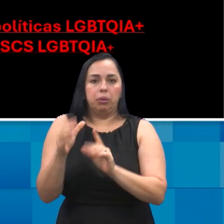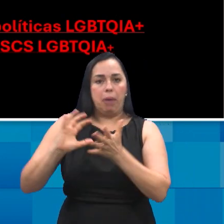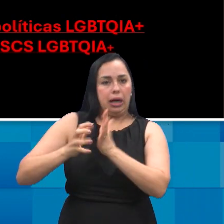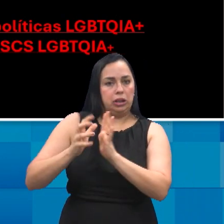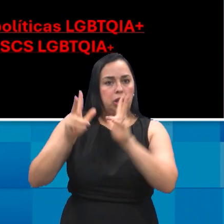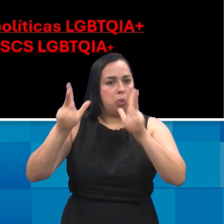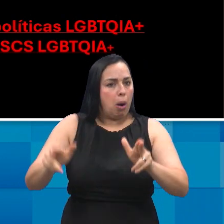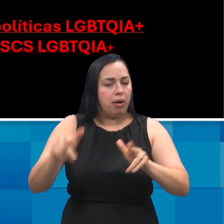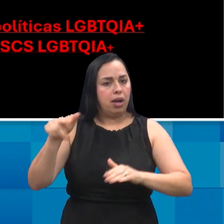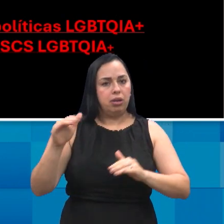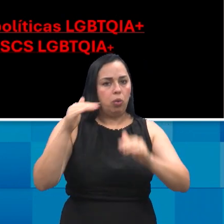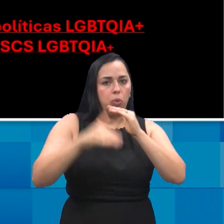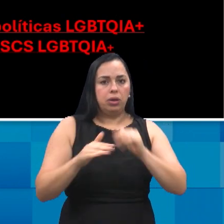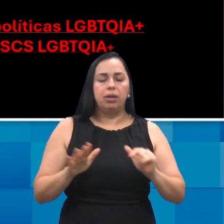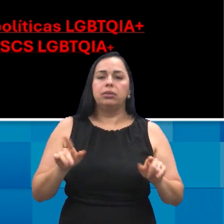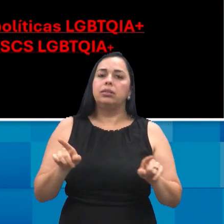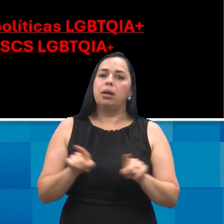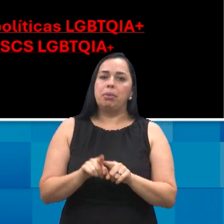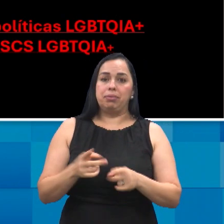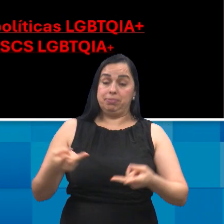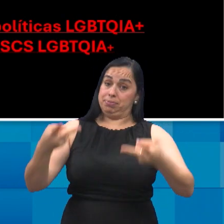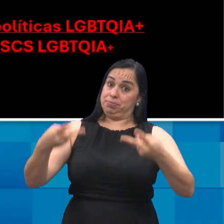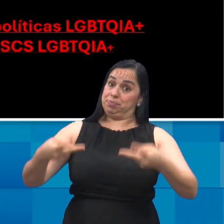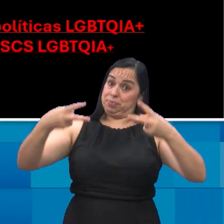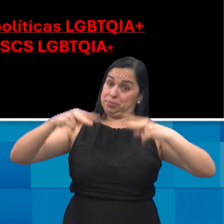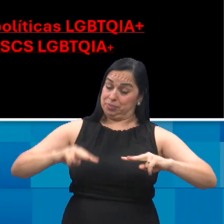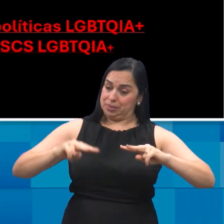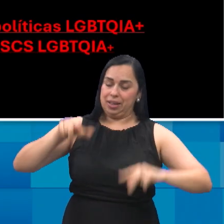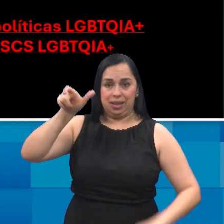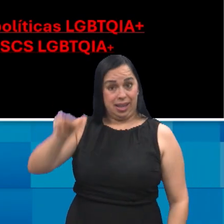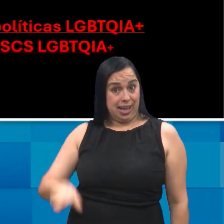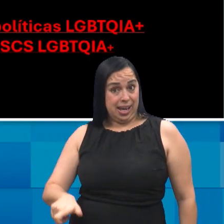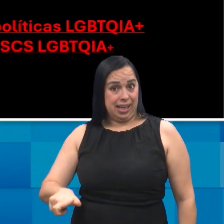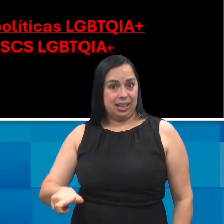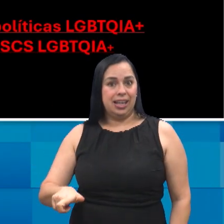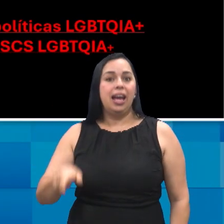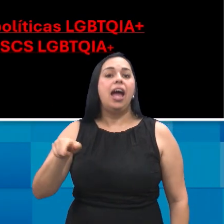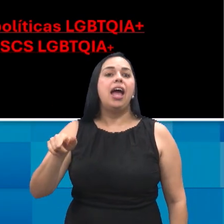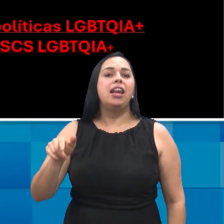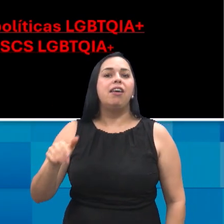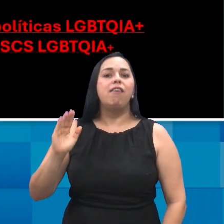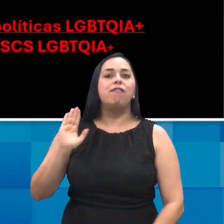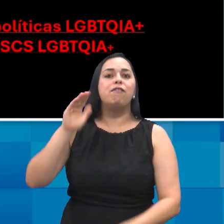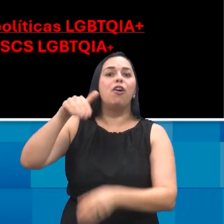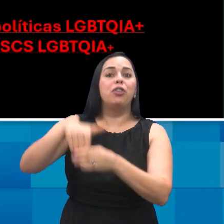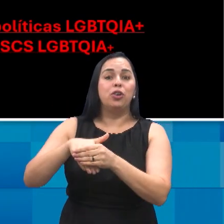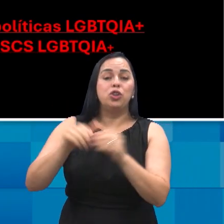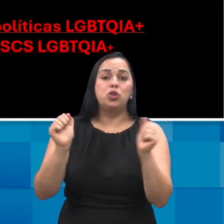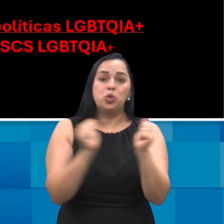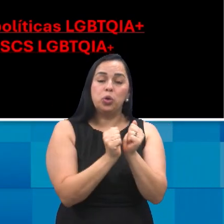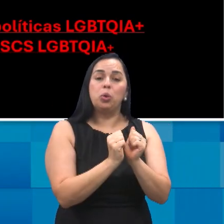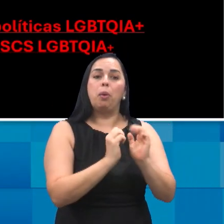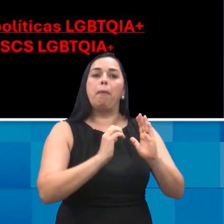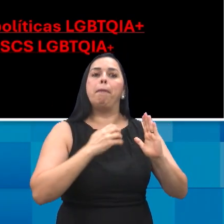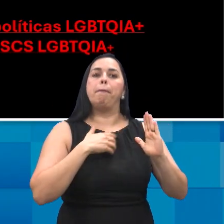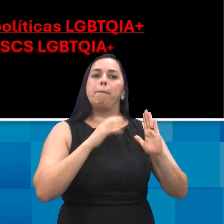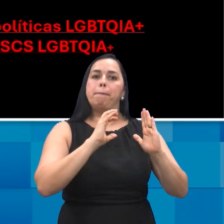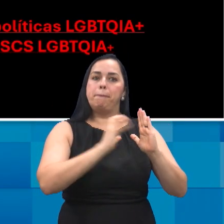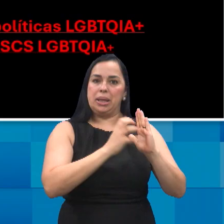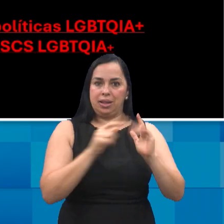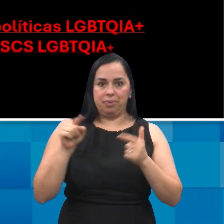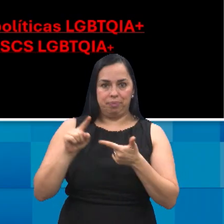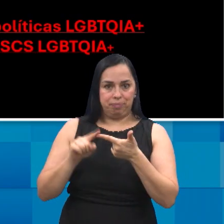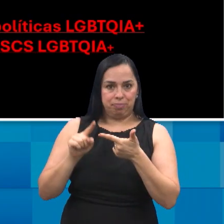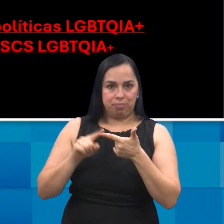Aí você tem também a votação do meu colega, as votações que ele faz com o PT. Aí são requerimentos sobre